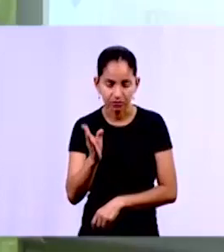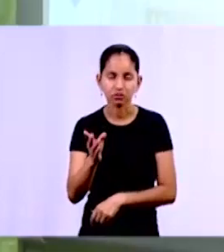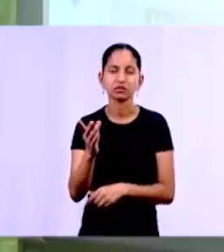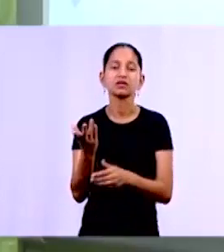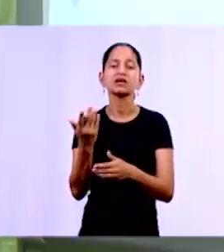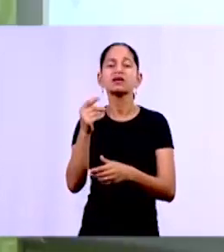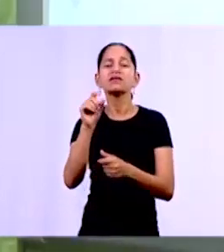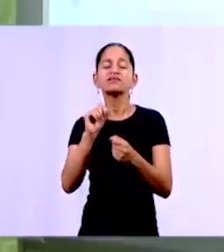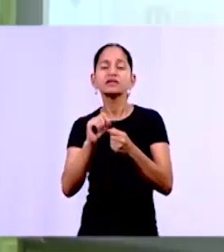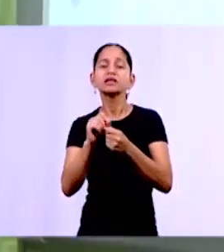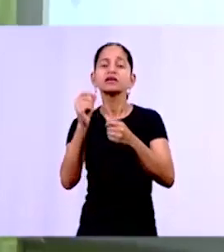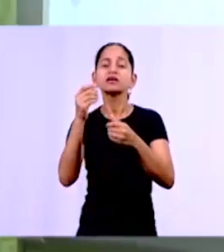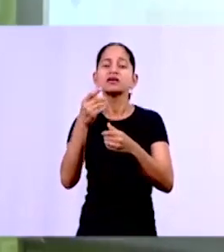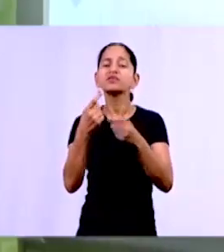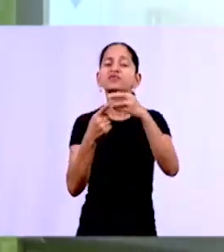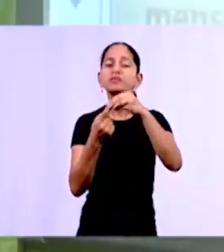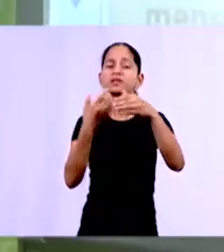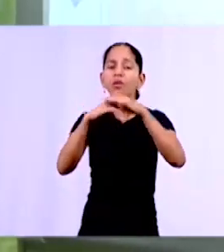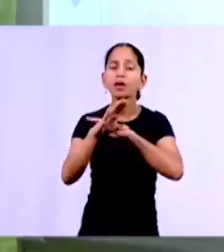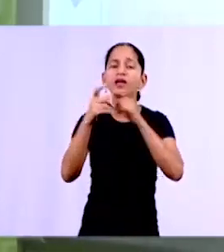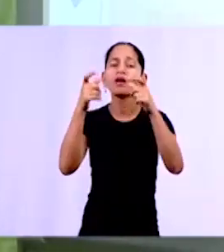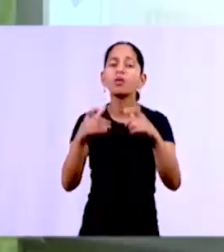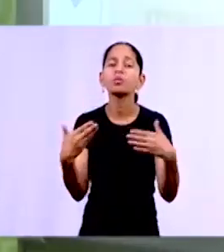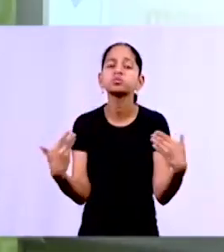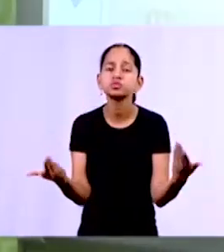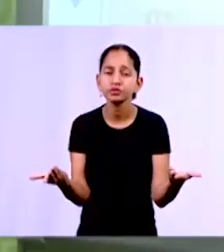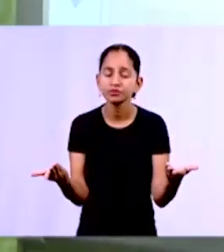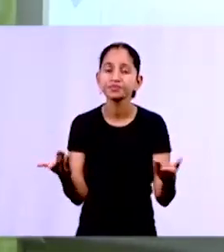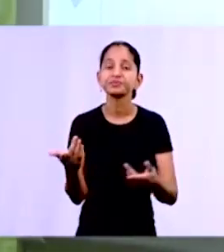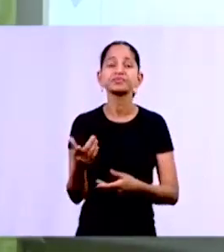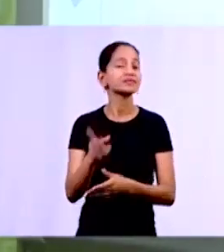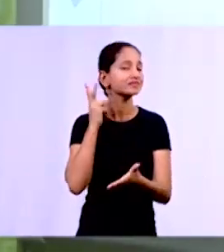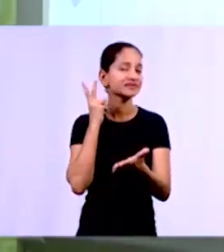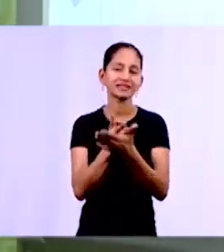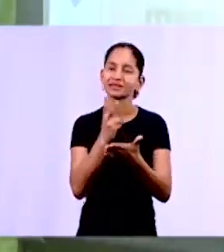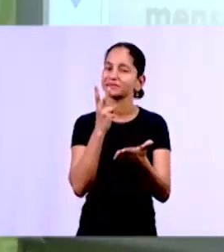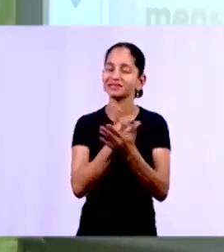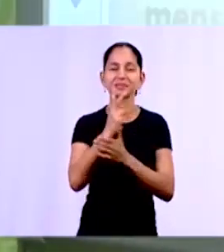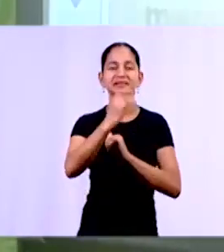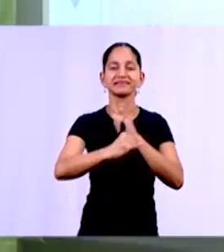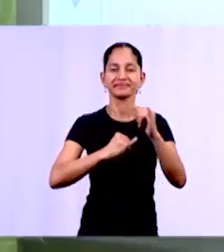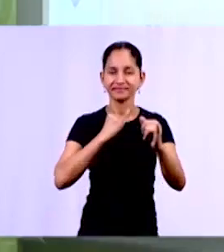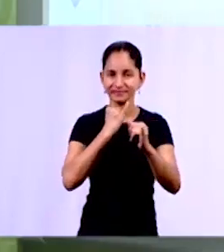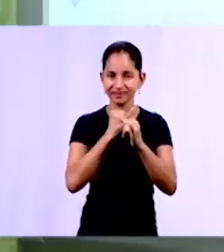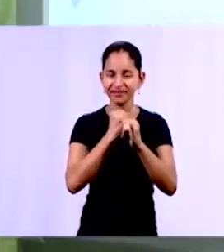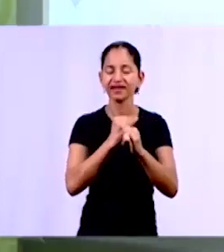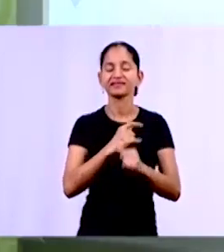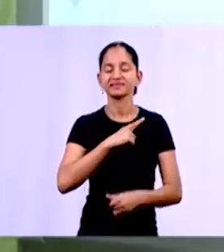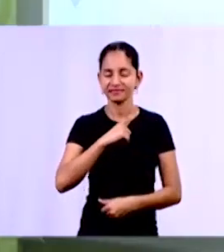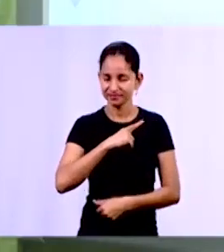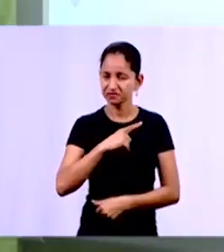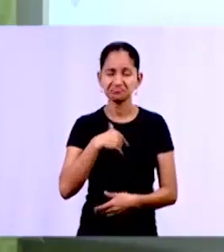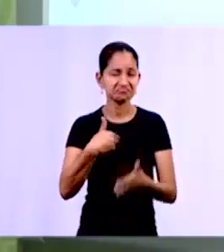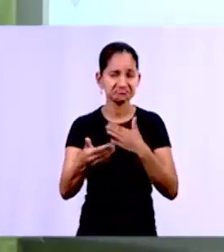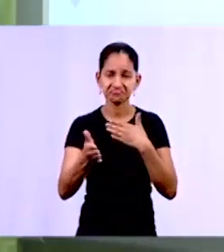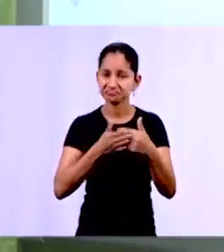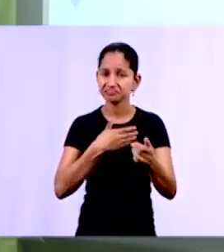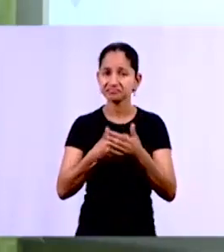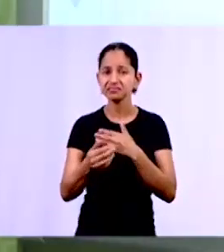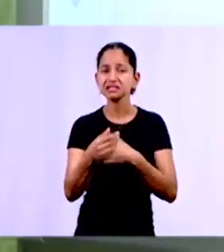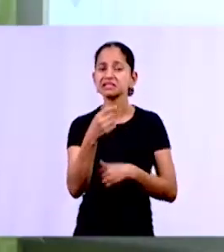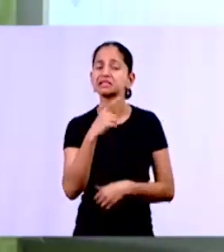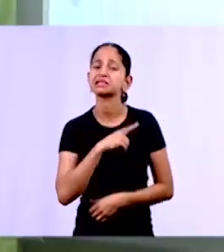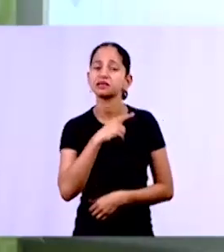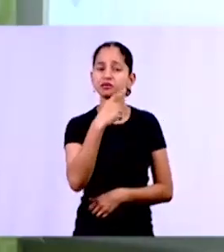infraestrutura de servidores, de computadores, de máquinas de serviço lá na internet, numa grande nuvem. Não me interessa se lá tem